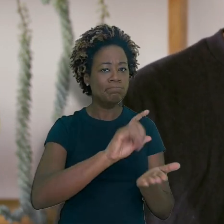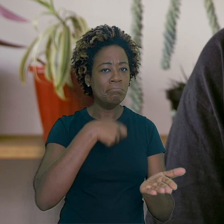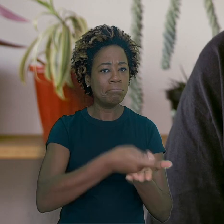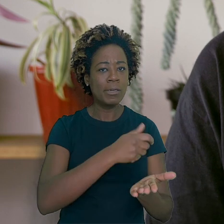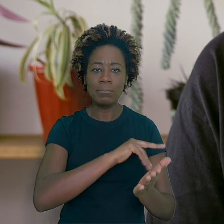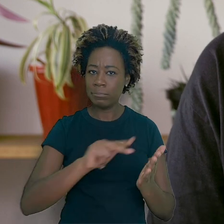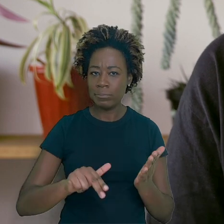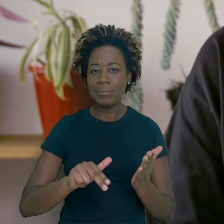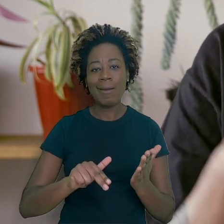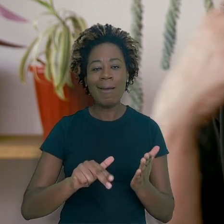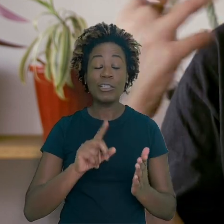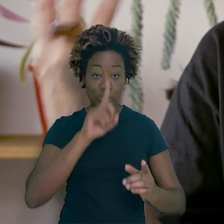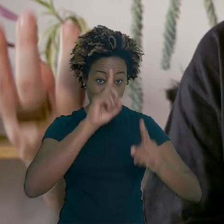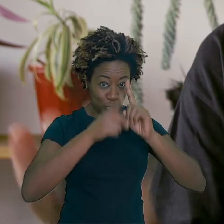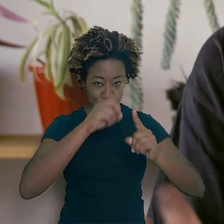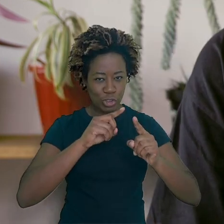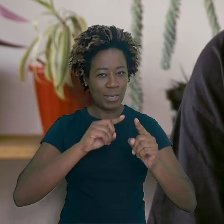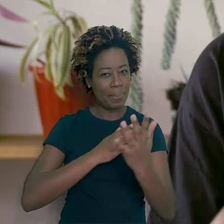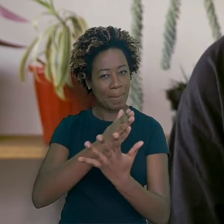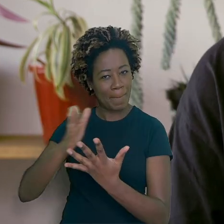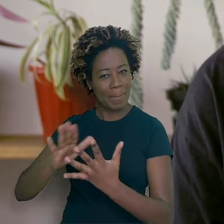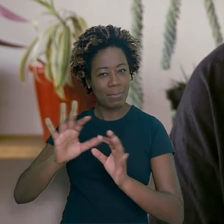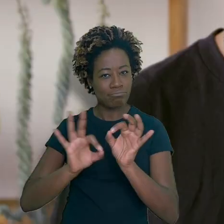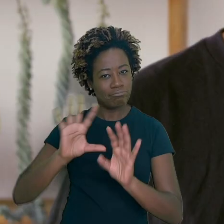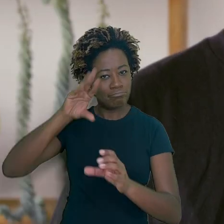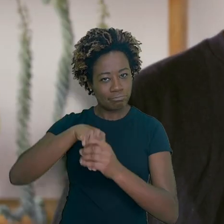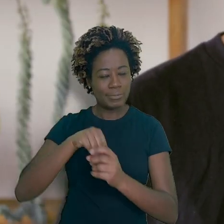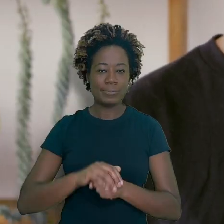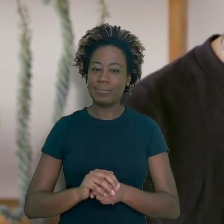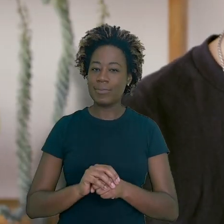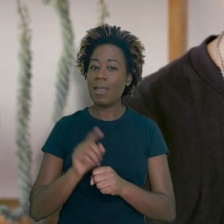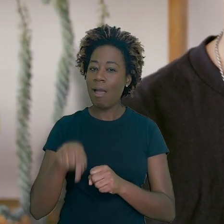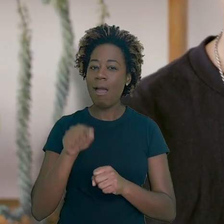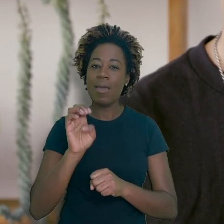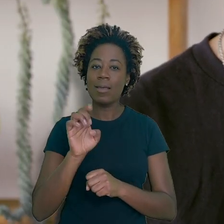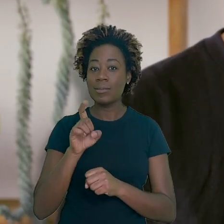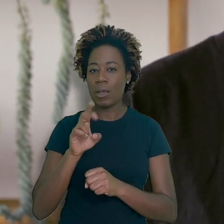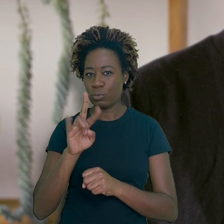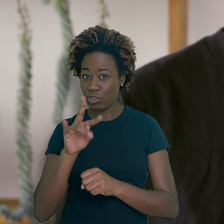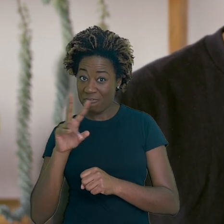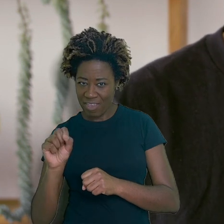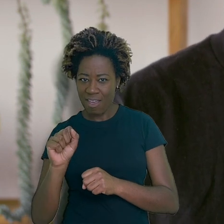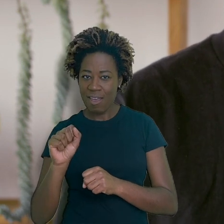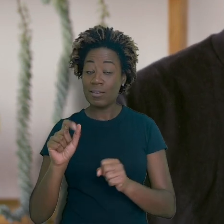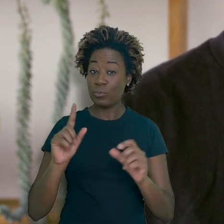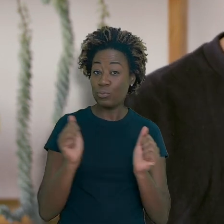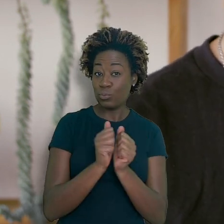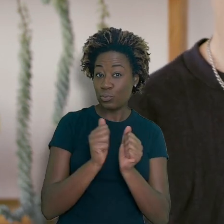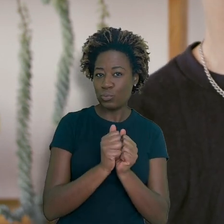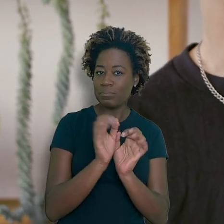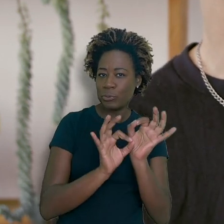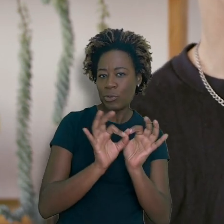muito maior. O nome já diz, né? Ela dirige todas as outras áreas da produção. Quando você vê a palavra executiva acompanhada da palavra